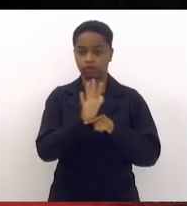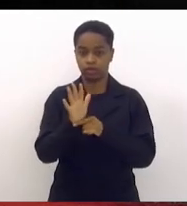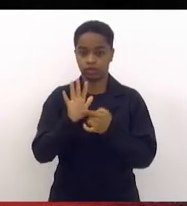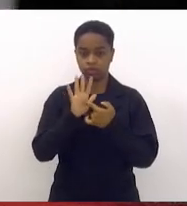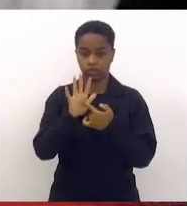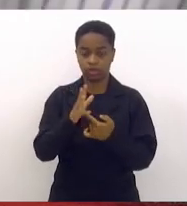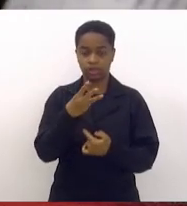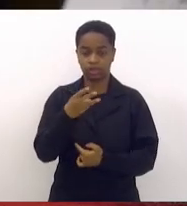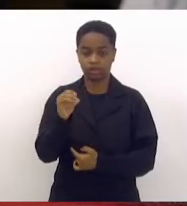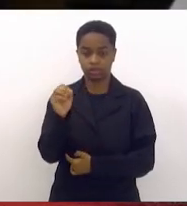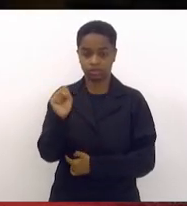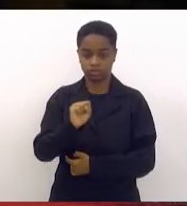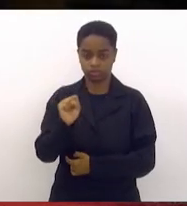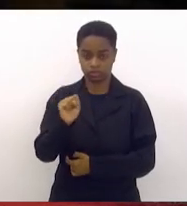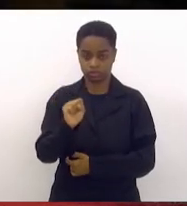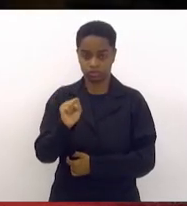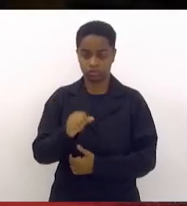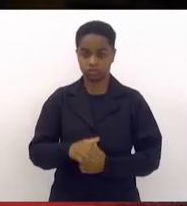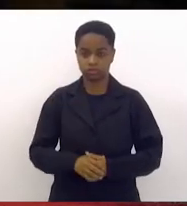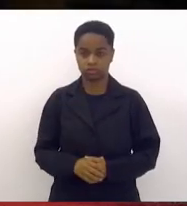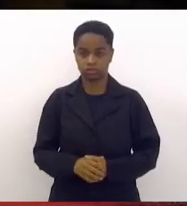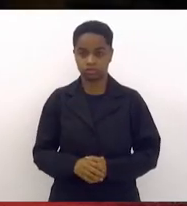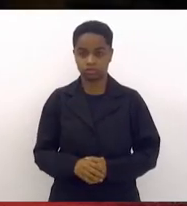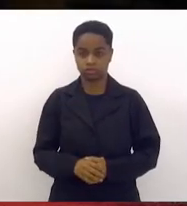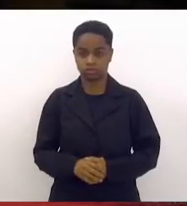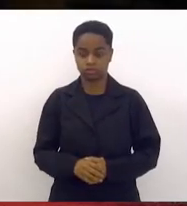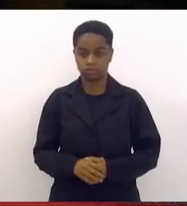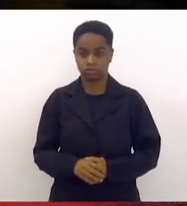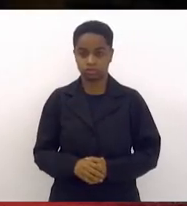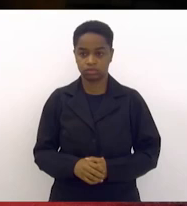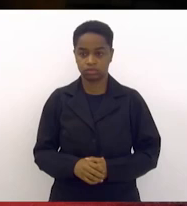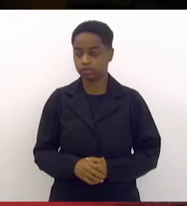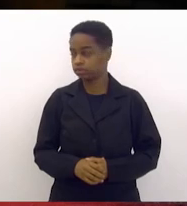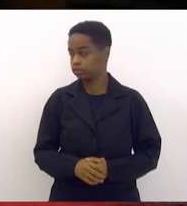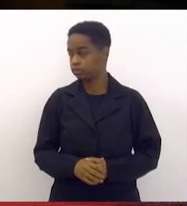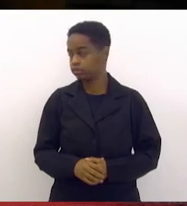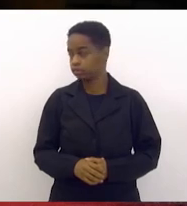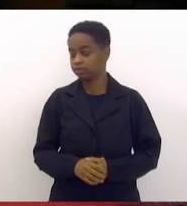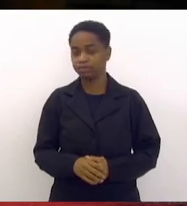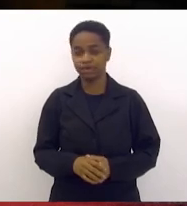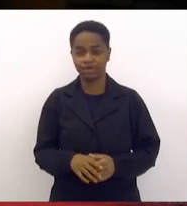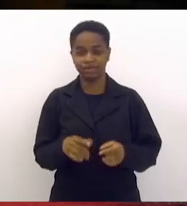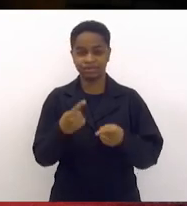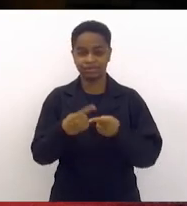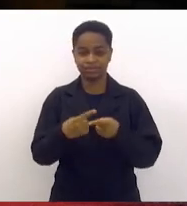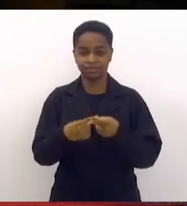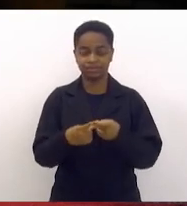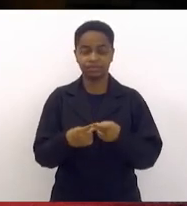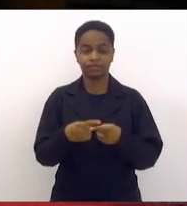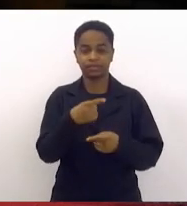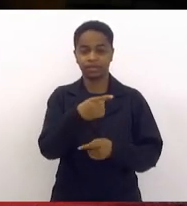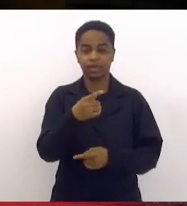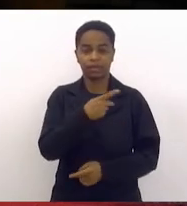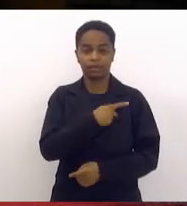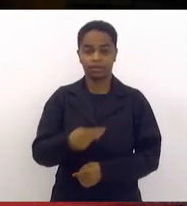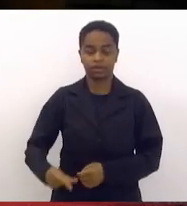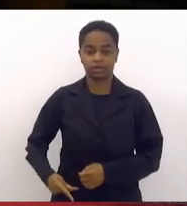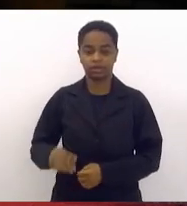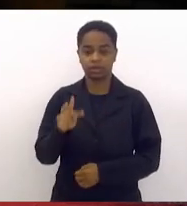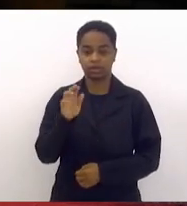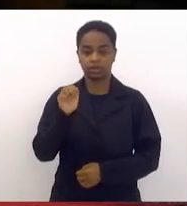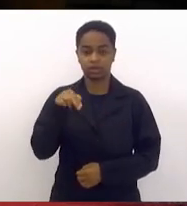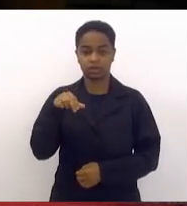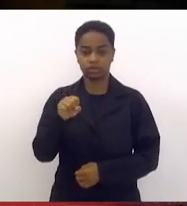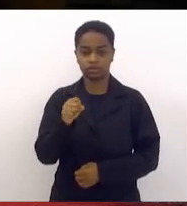30 segundos porque o Senor Sérgio Bass que é o presidente da Transpetro eu tenho